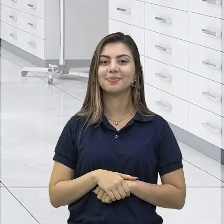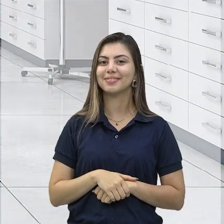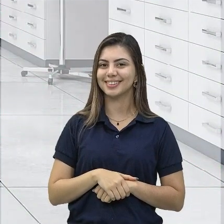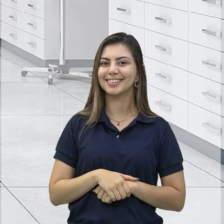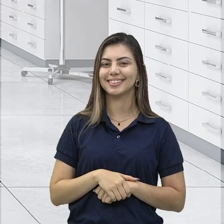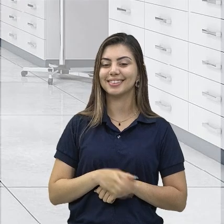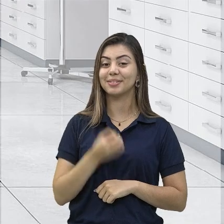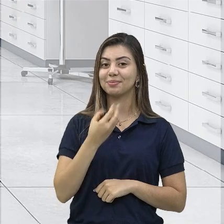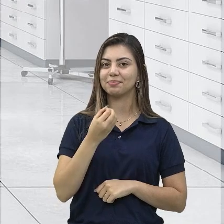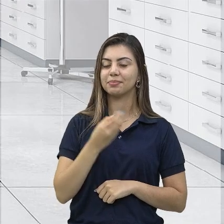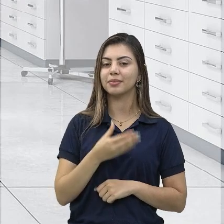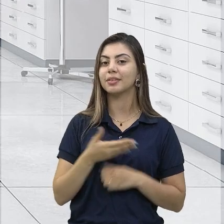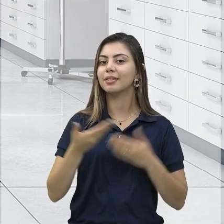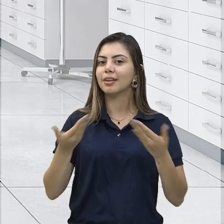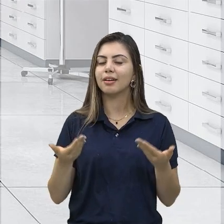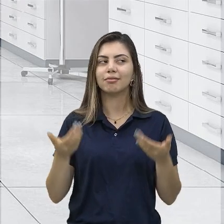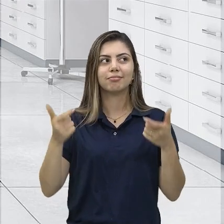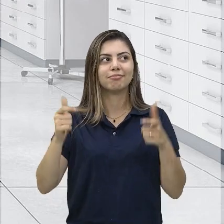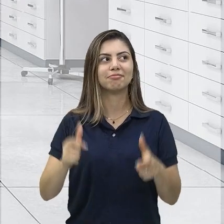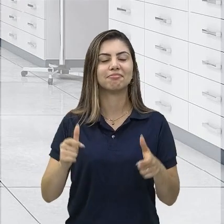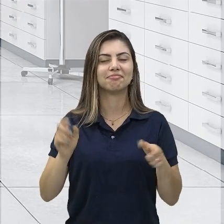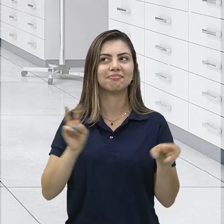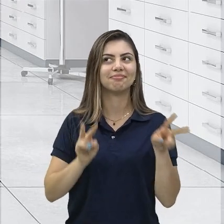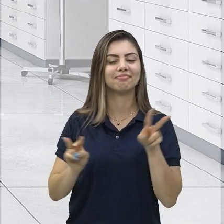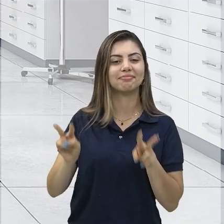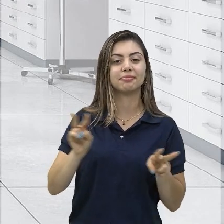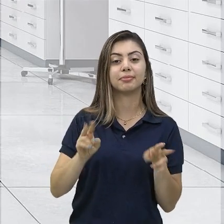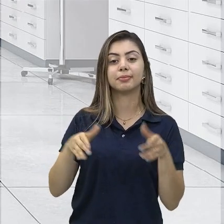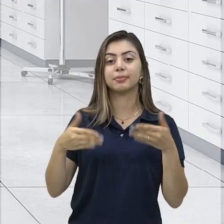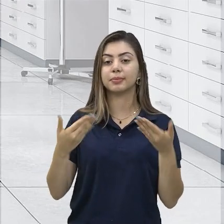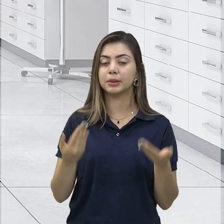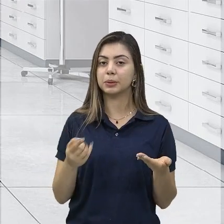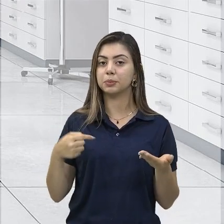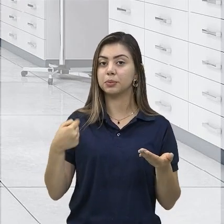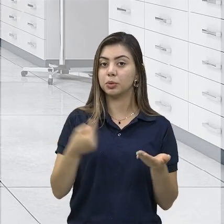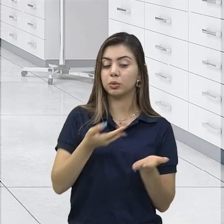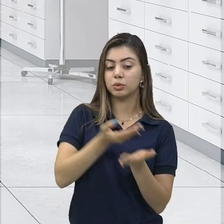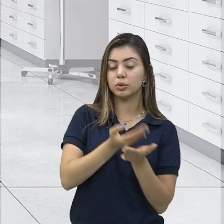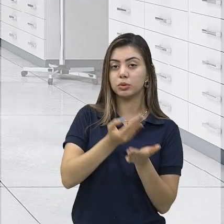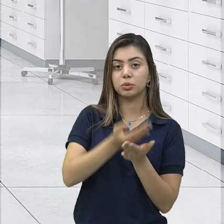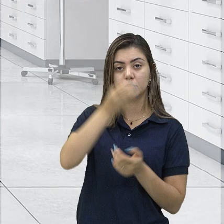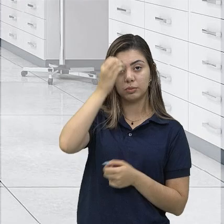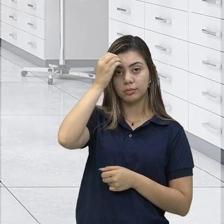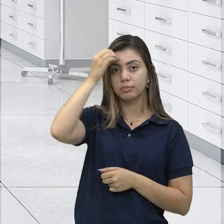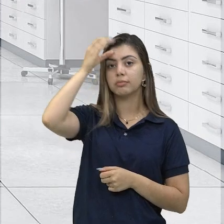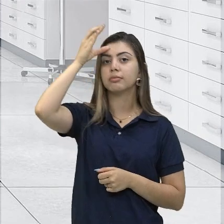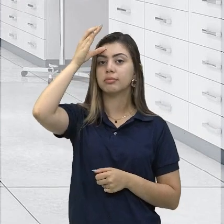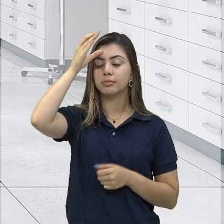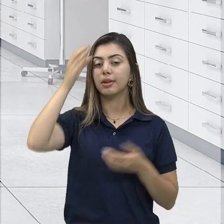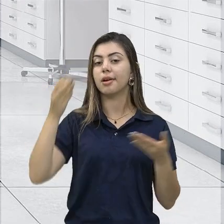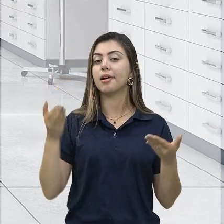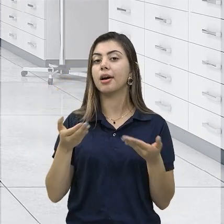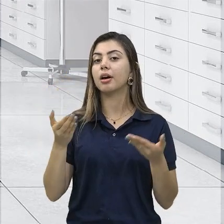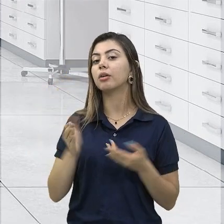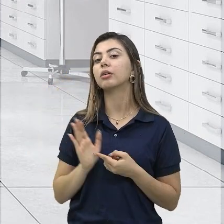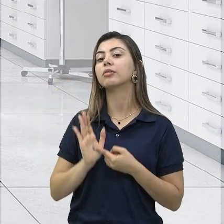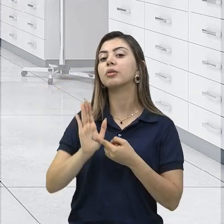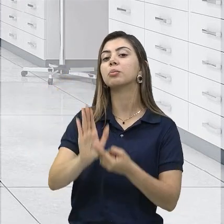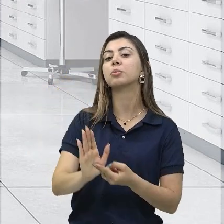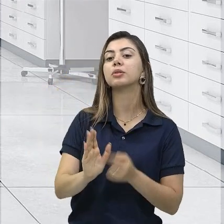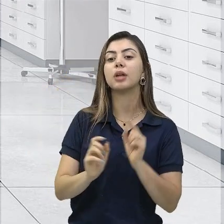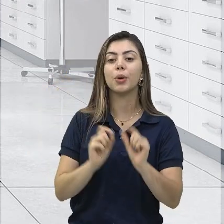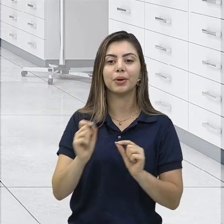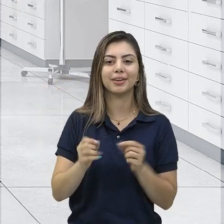Muito bem, olha só onde estamos. Quando ligamos a nossa nave do conhecimento, trago para você o